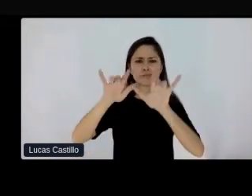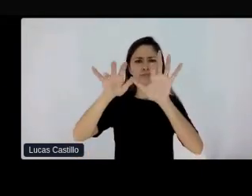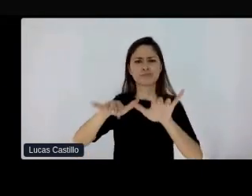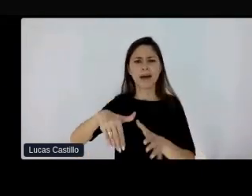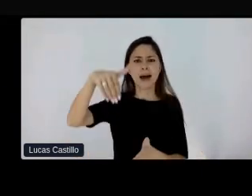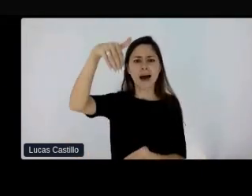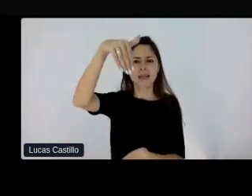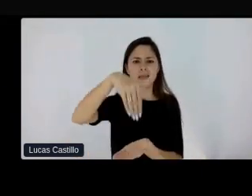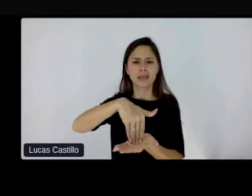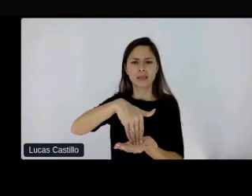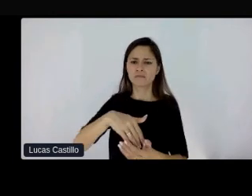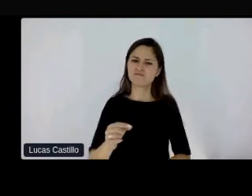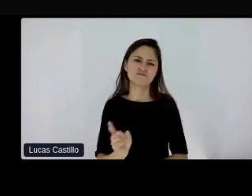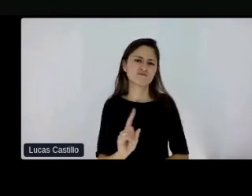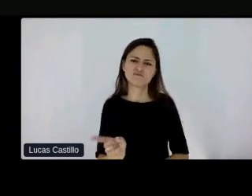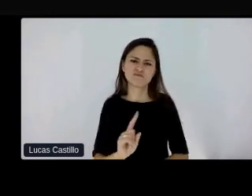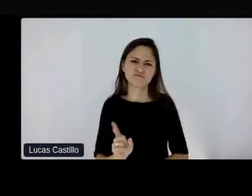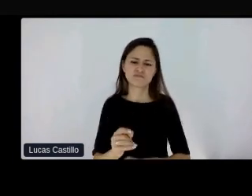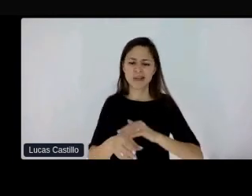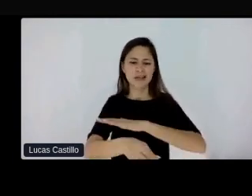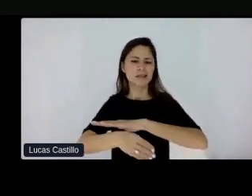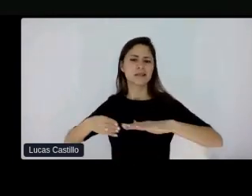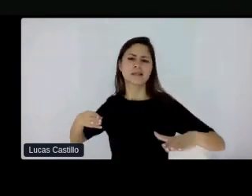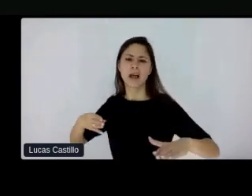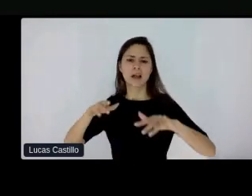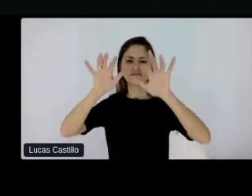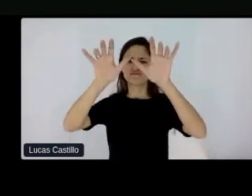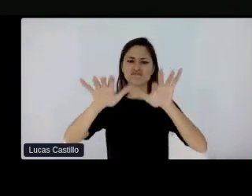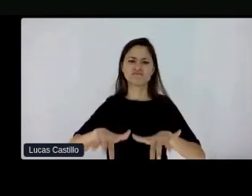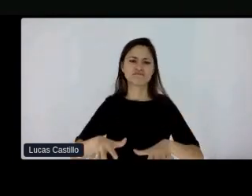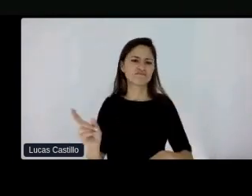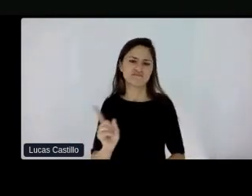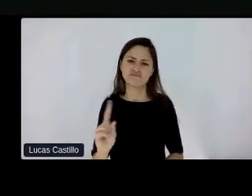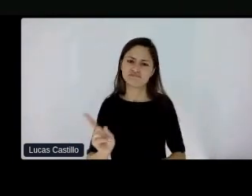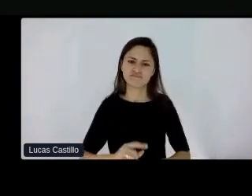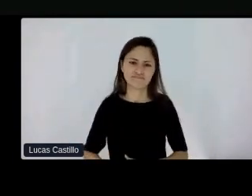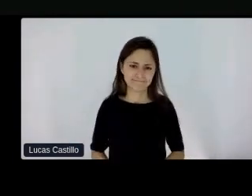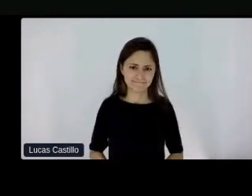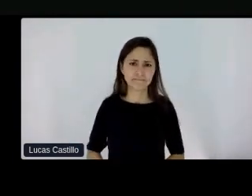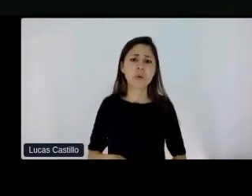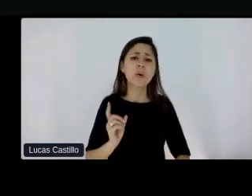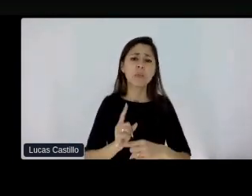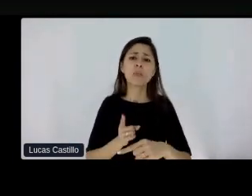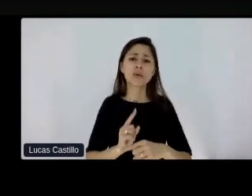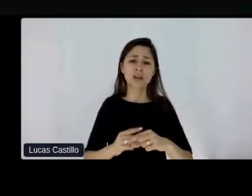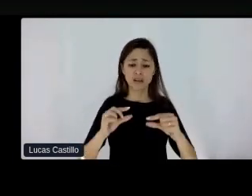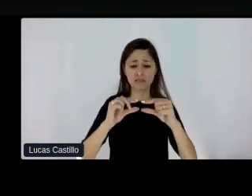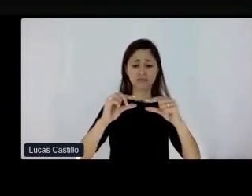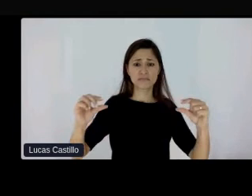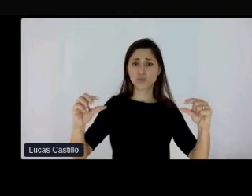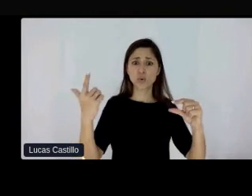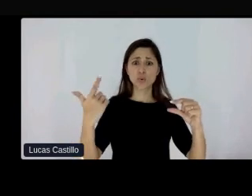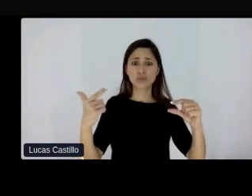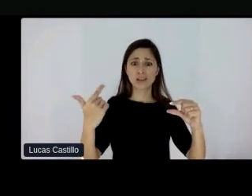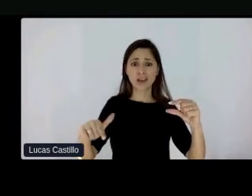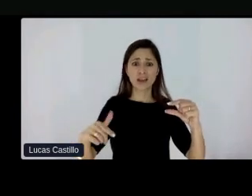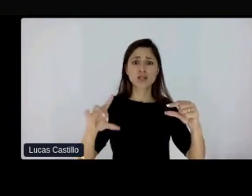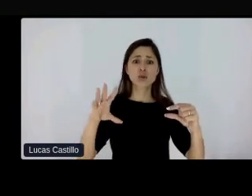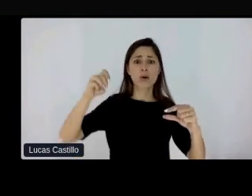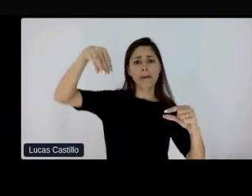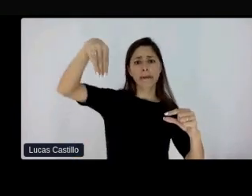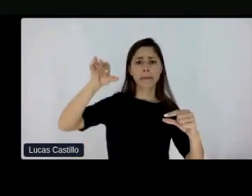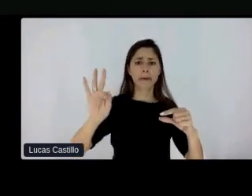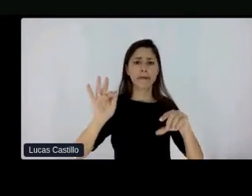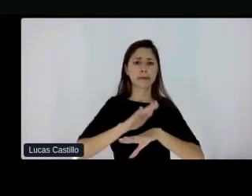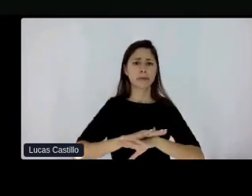de chances da pessoa desistir de responder aquele formulário só porque não tem prefiro não informar é